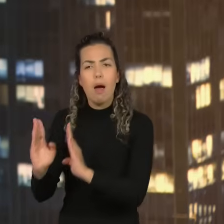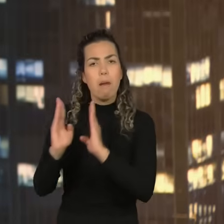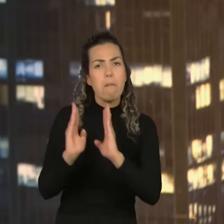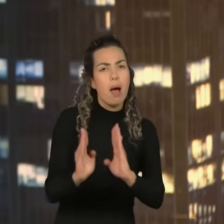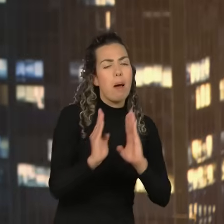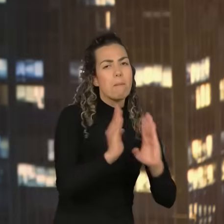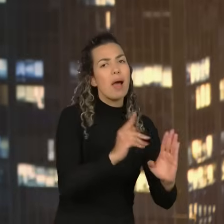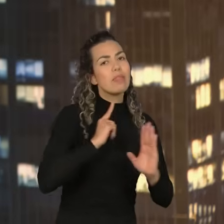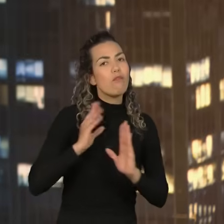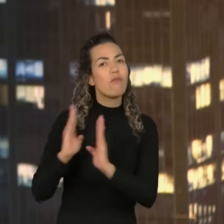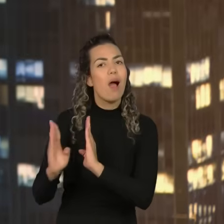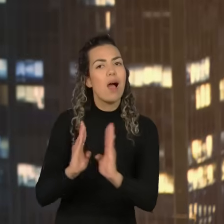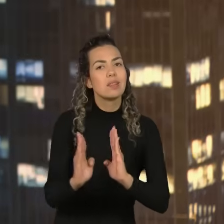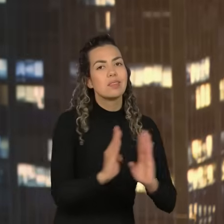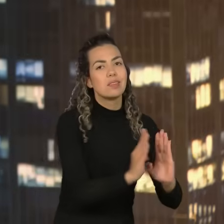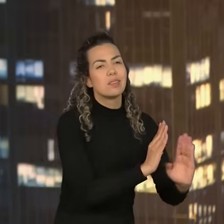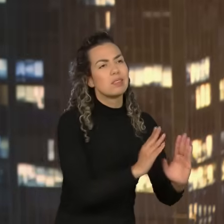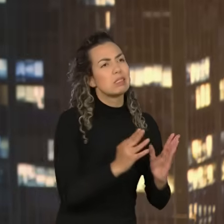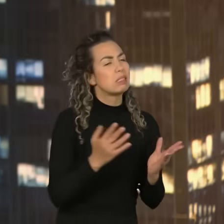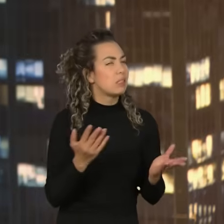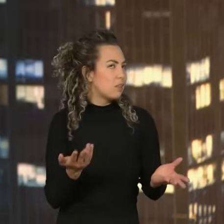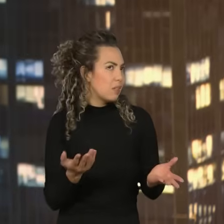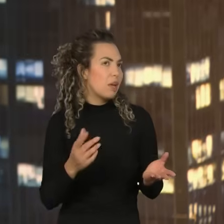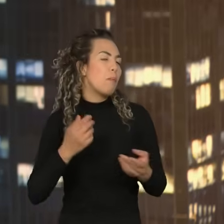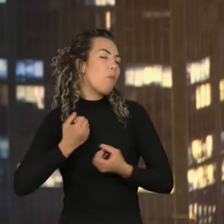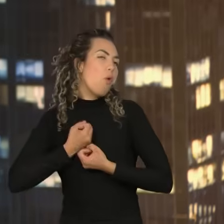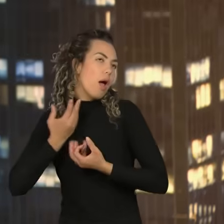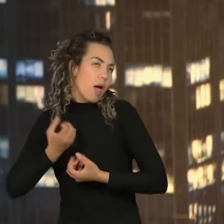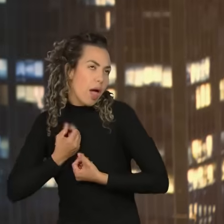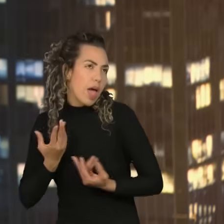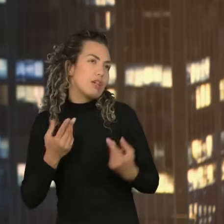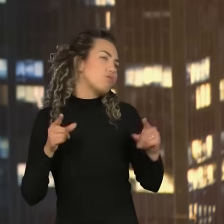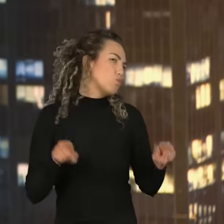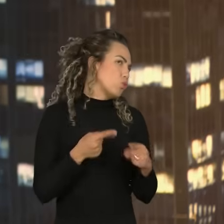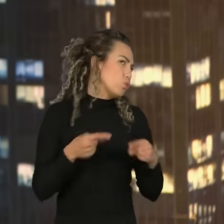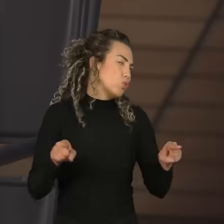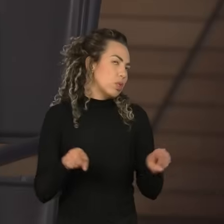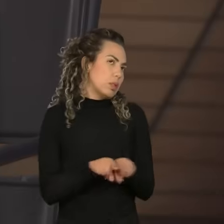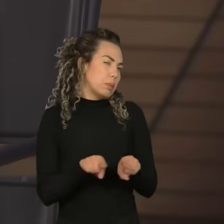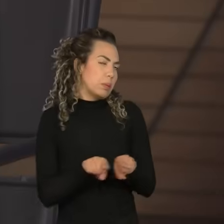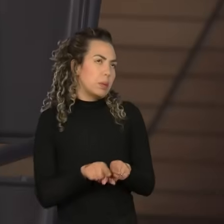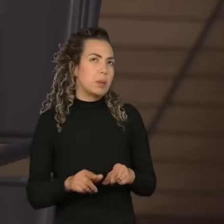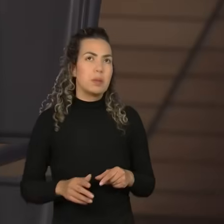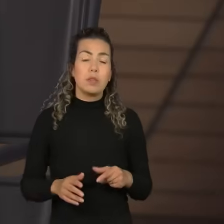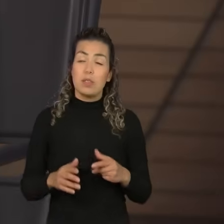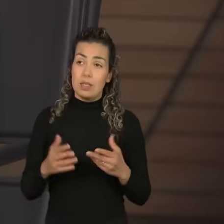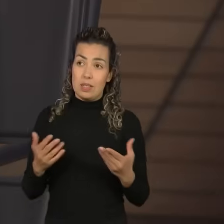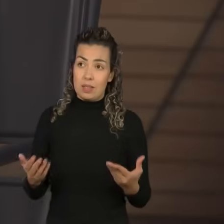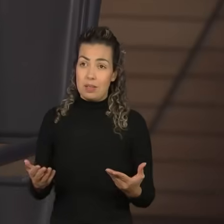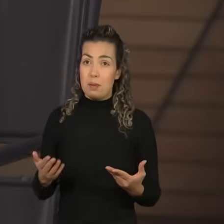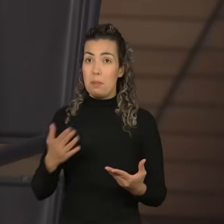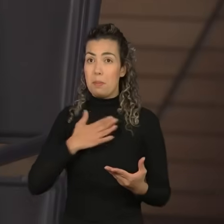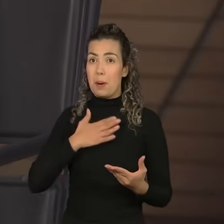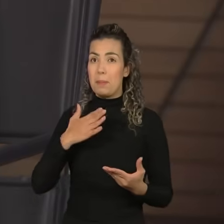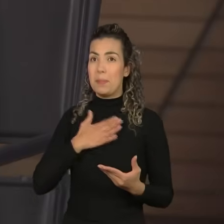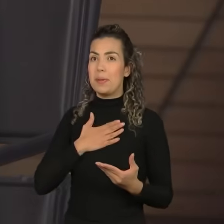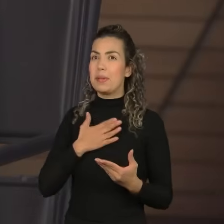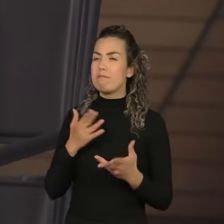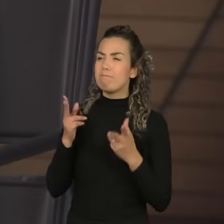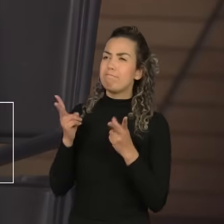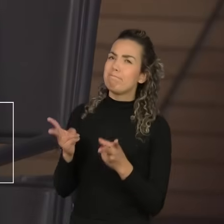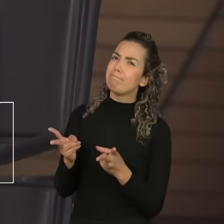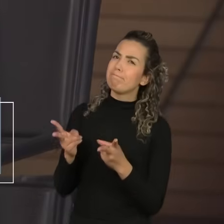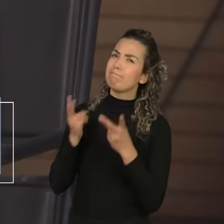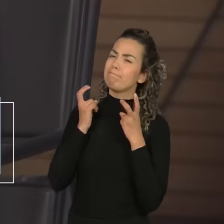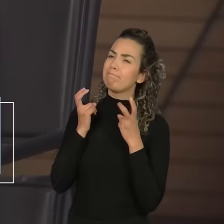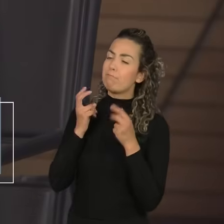nessa produção, tanto poética quanto musical dele. Acho que a primeira coisa que a gente nota